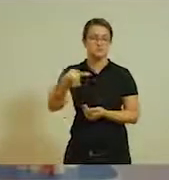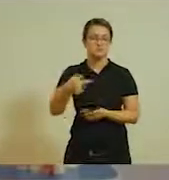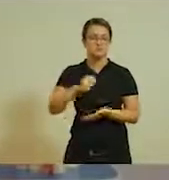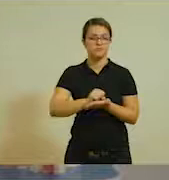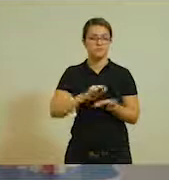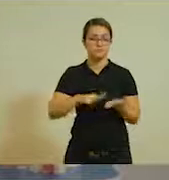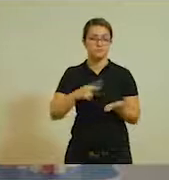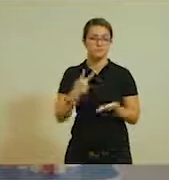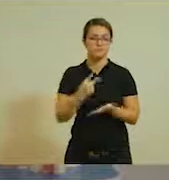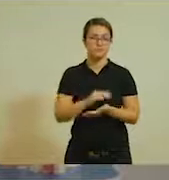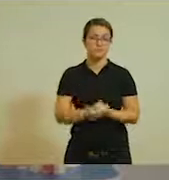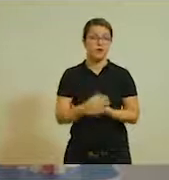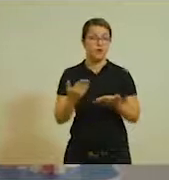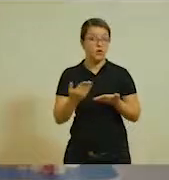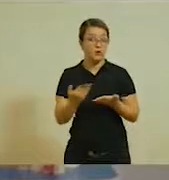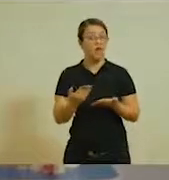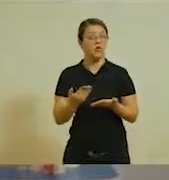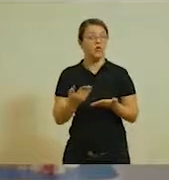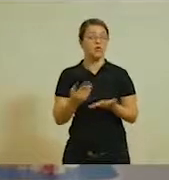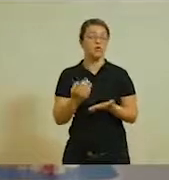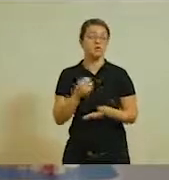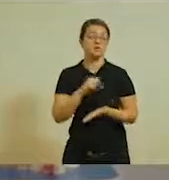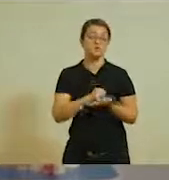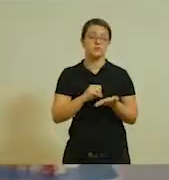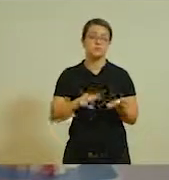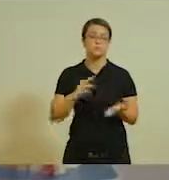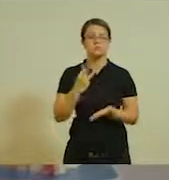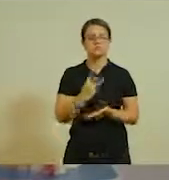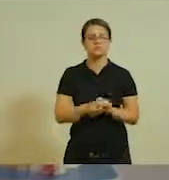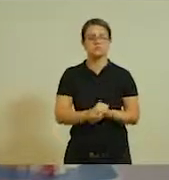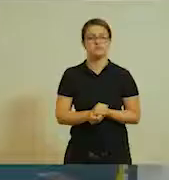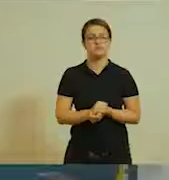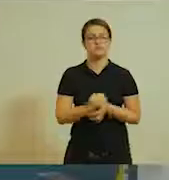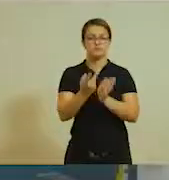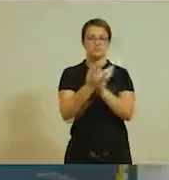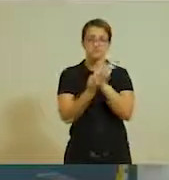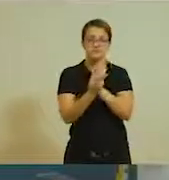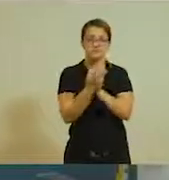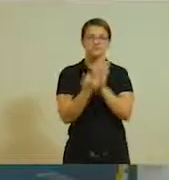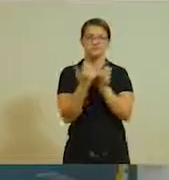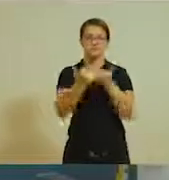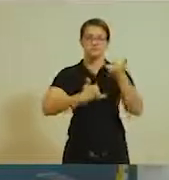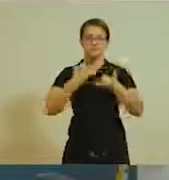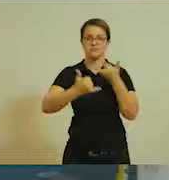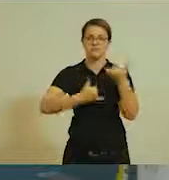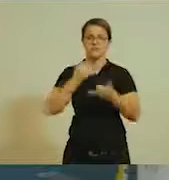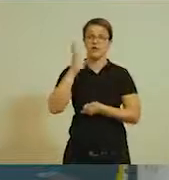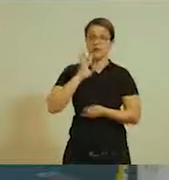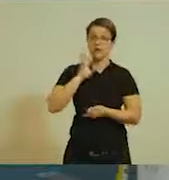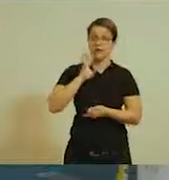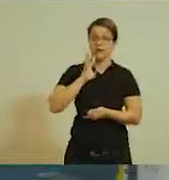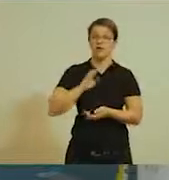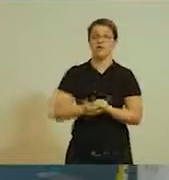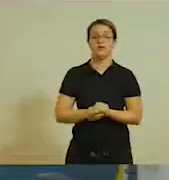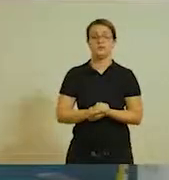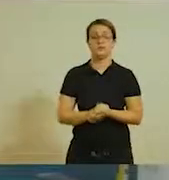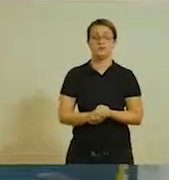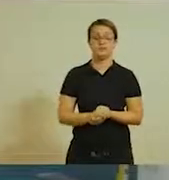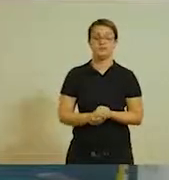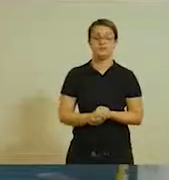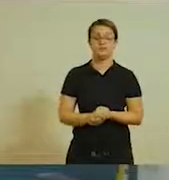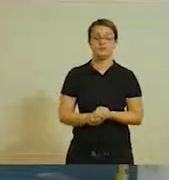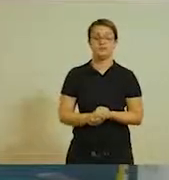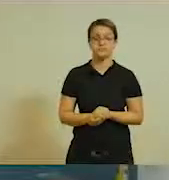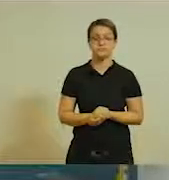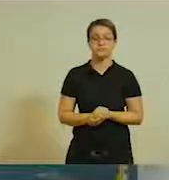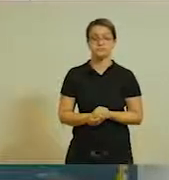fazer a atividade 2, vamos para a atividade número 3. Essa atividade nós vamos desenhar um jogo. É muito legal essa